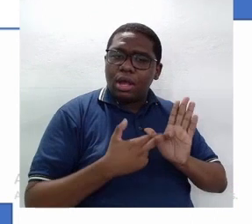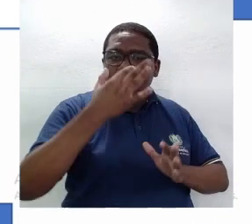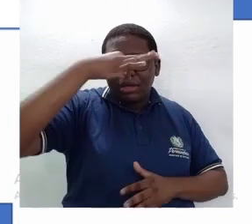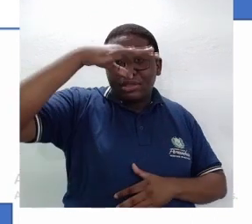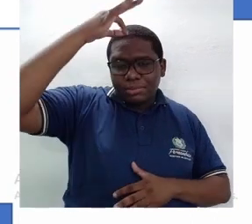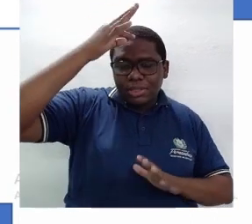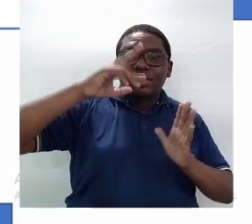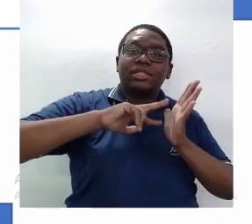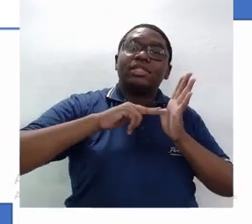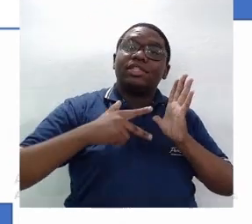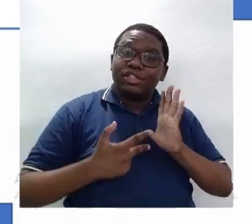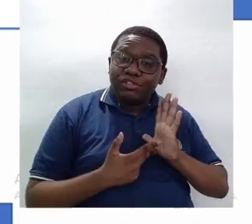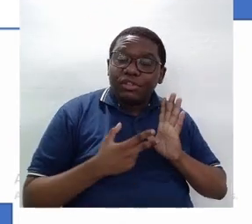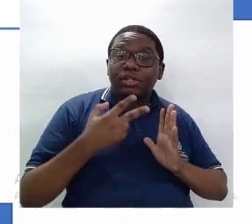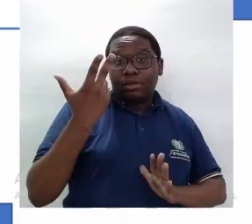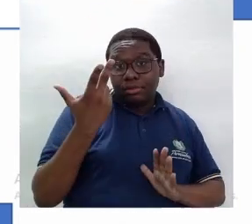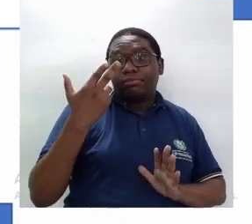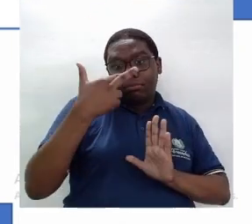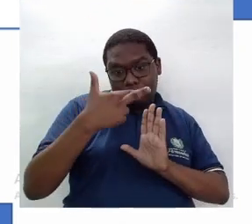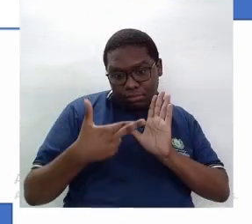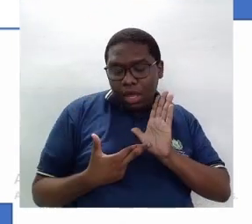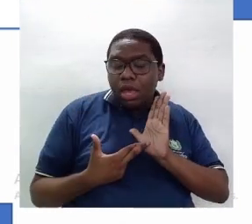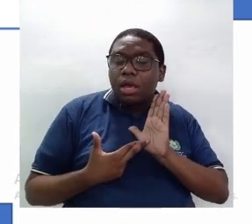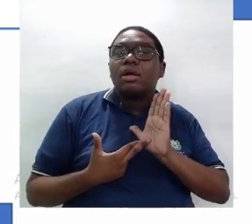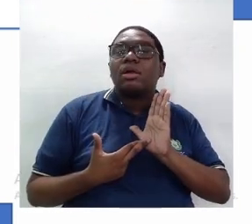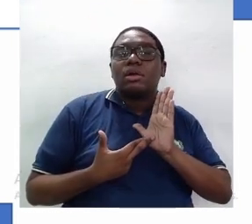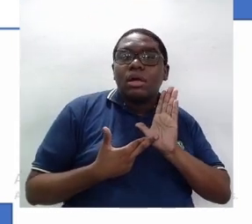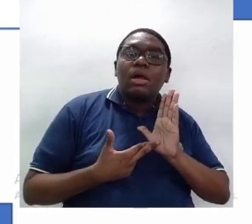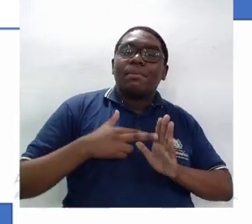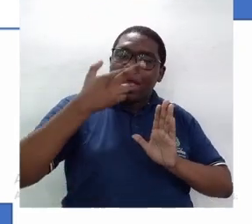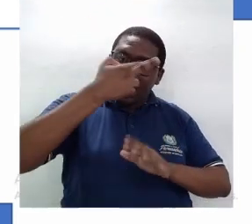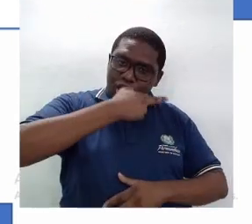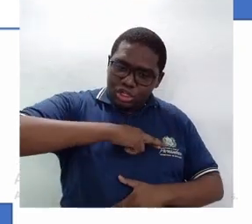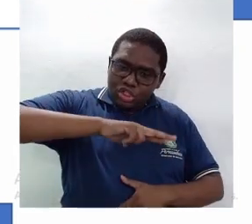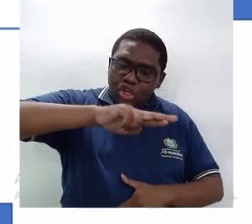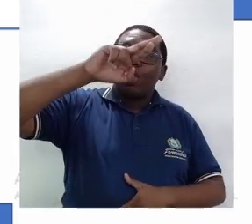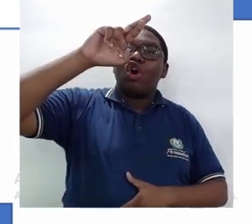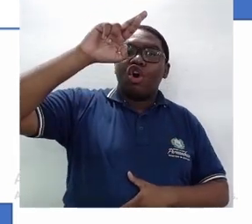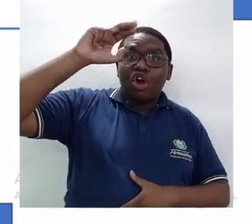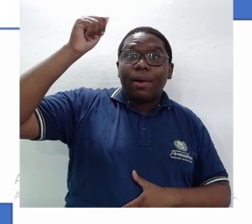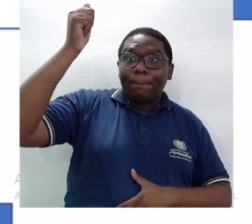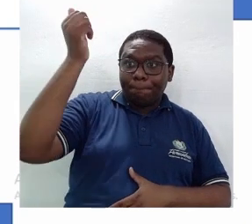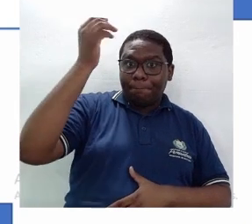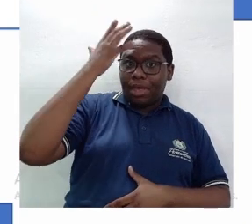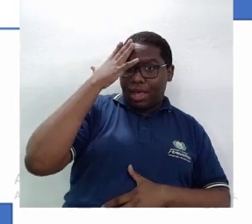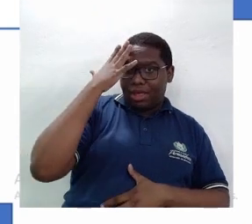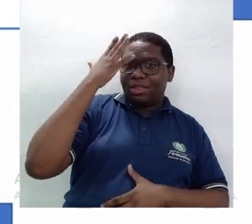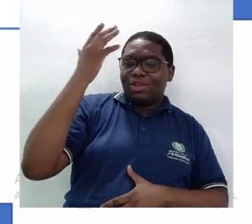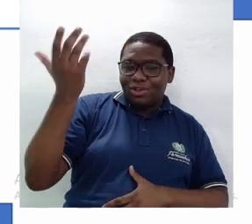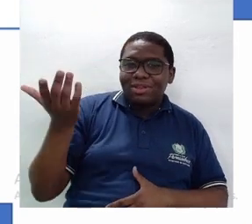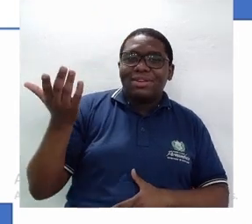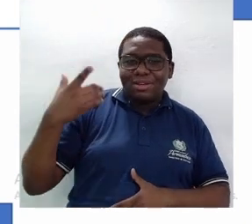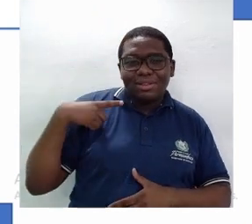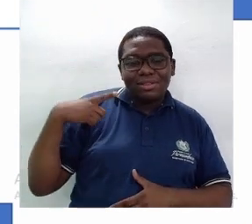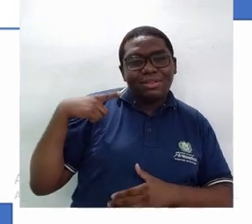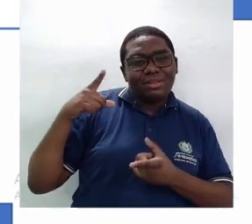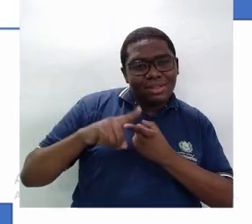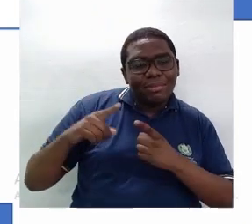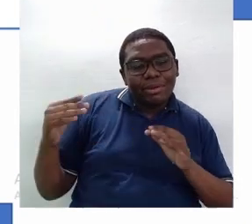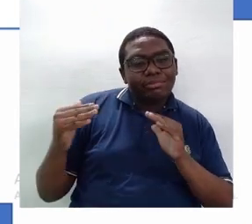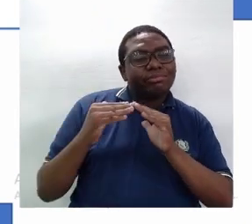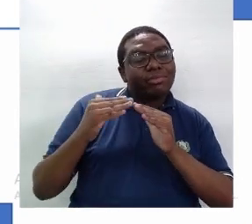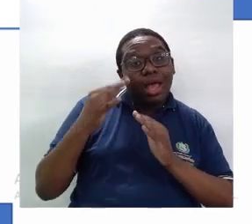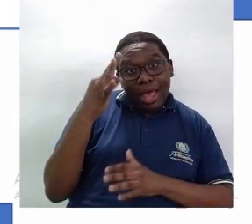uma doutrina religiosa, filosófica, mediúnica e moderna espiritualista